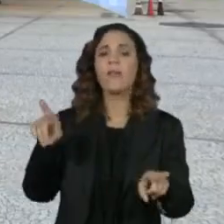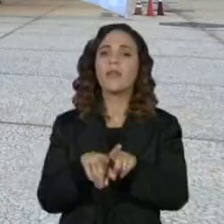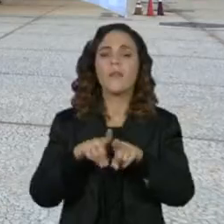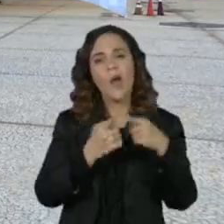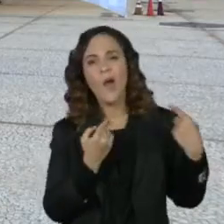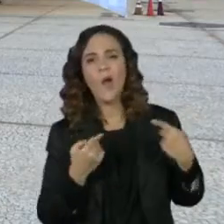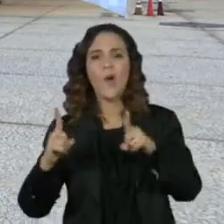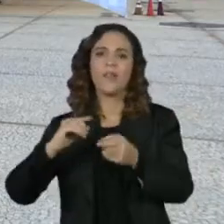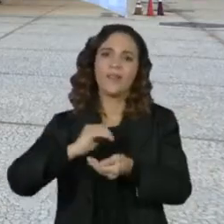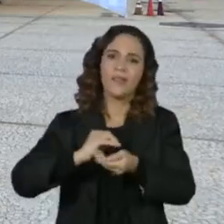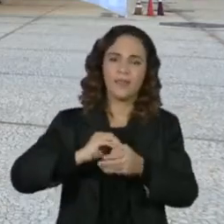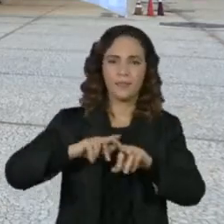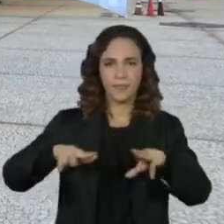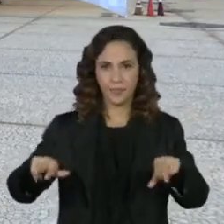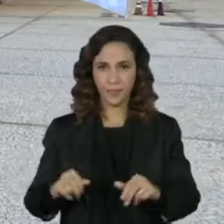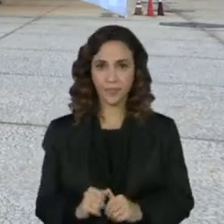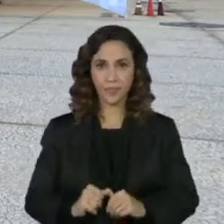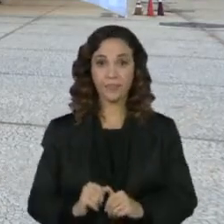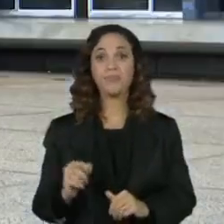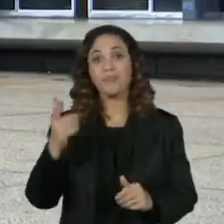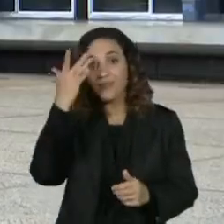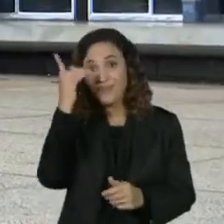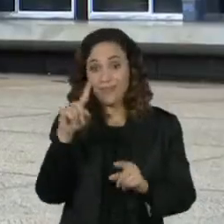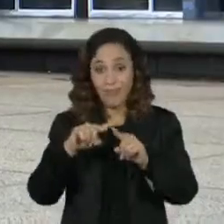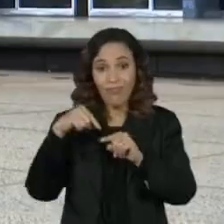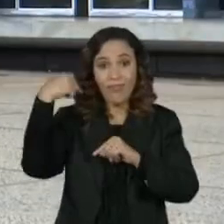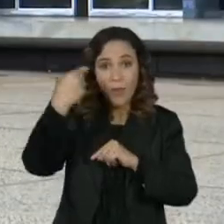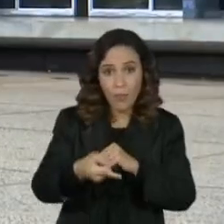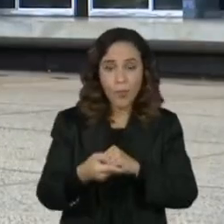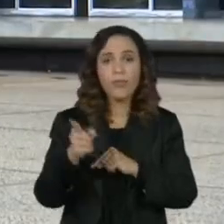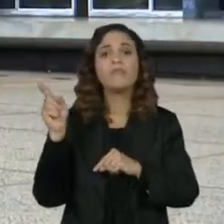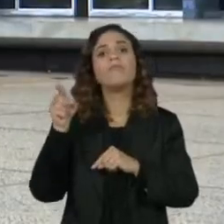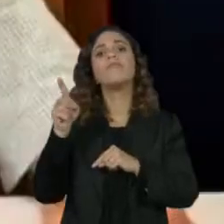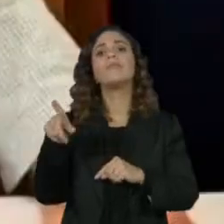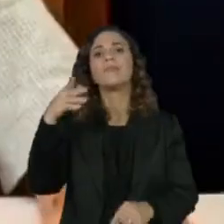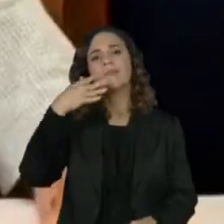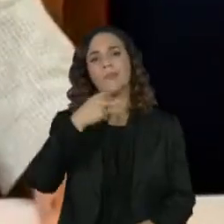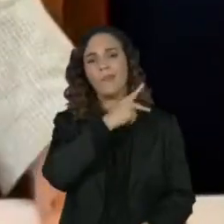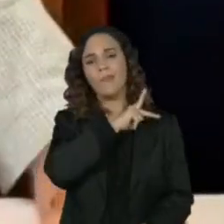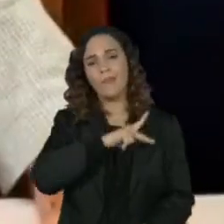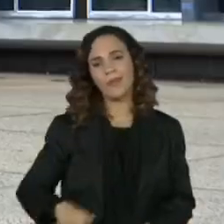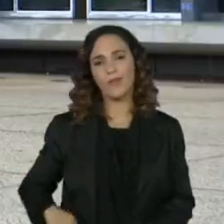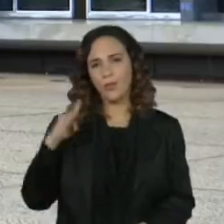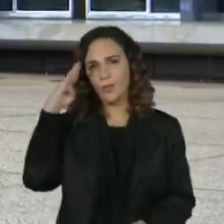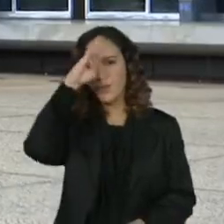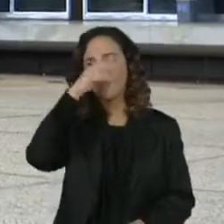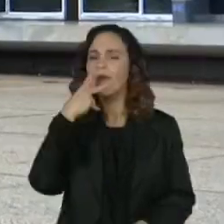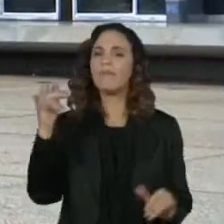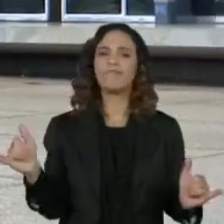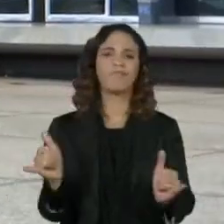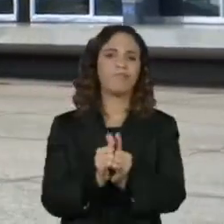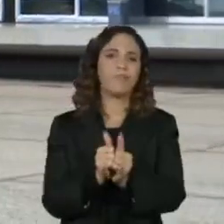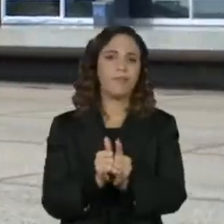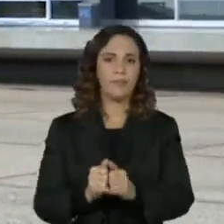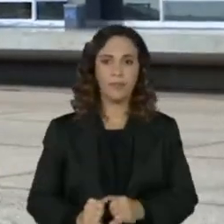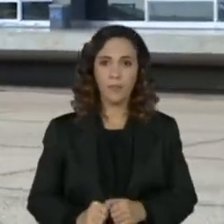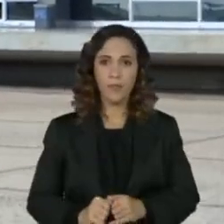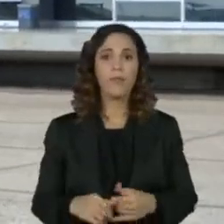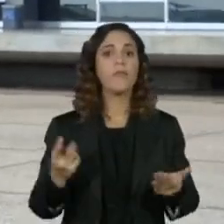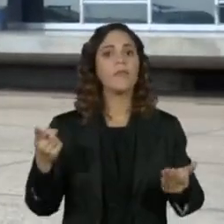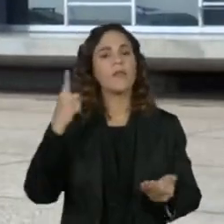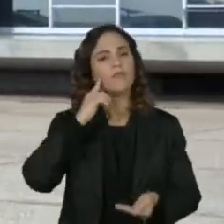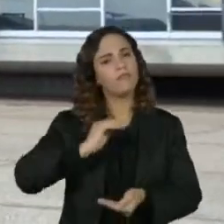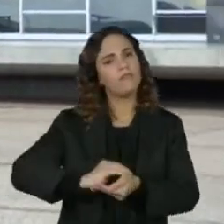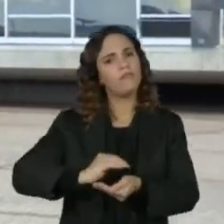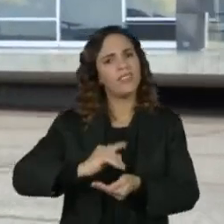ataques a instituições no dia seguinte obteve o perdão da pena pelo presidente Jair bolsonaro o Supremo ainda vai